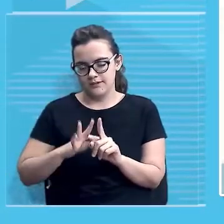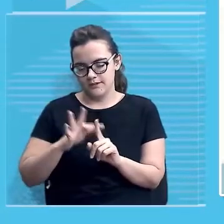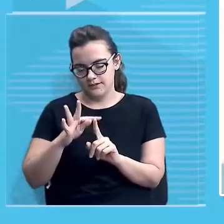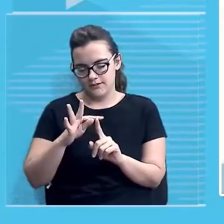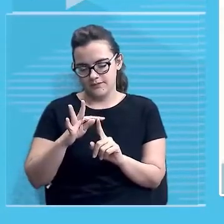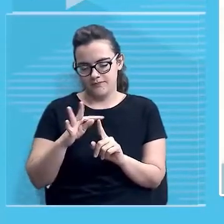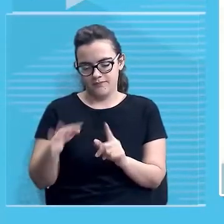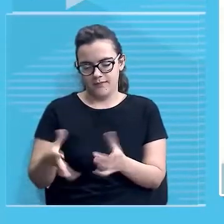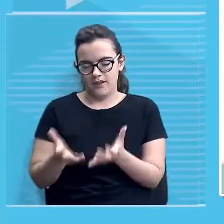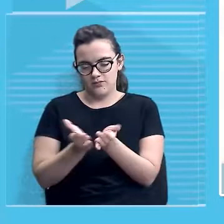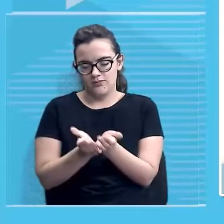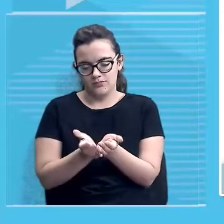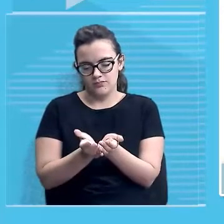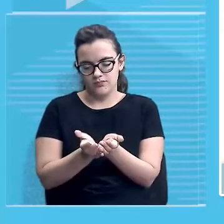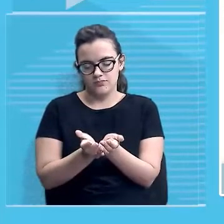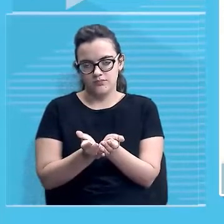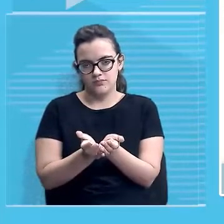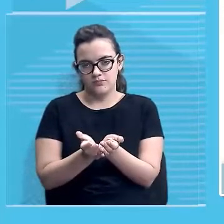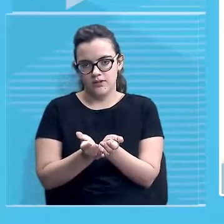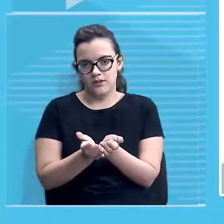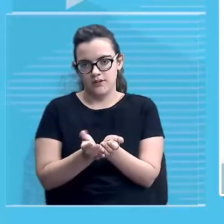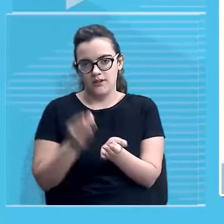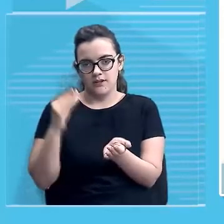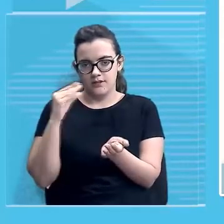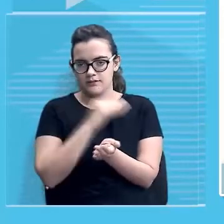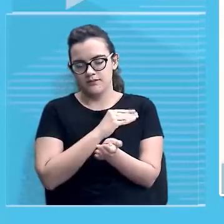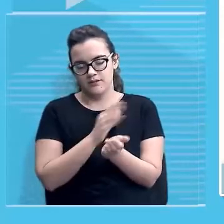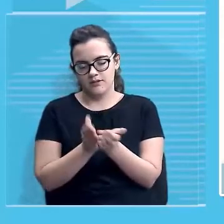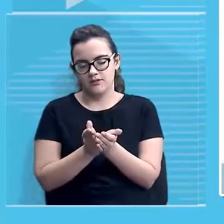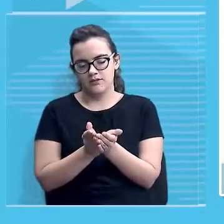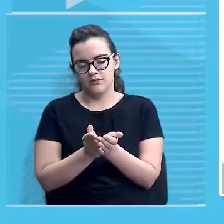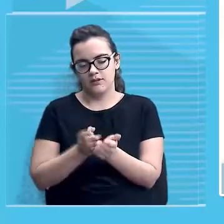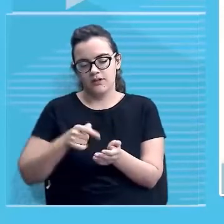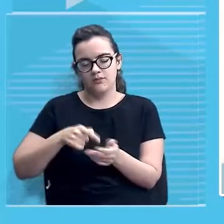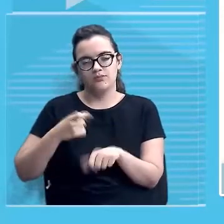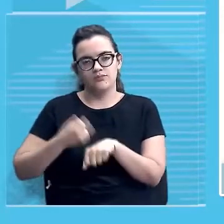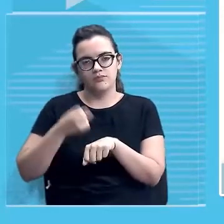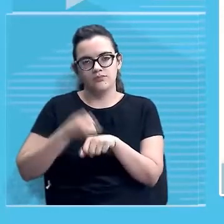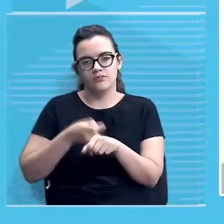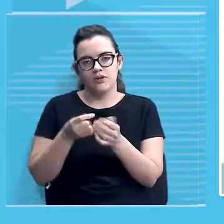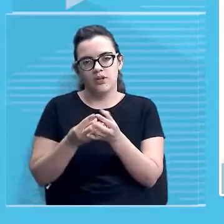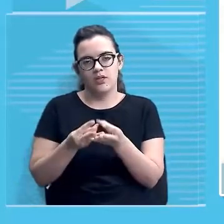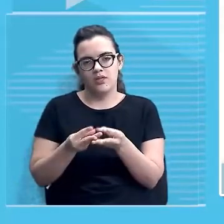foi suficiente para alterar o estado do gelo.